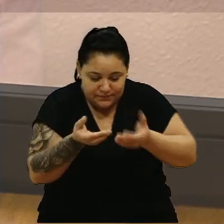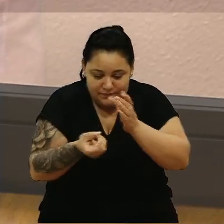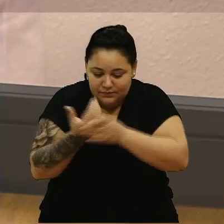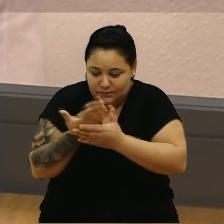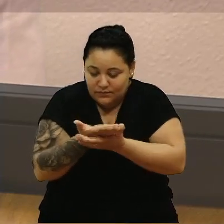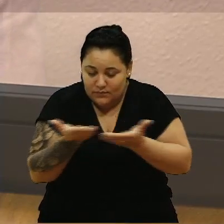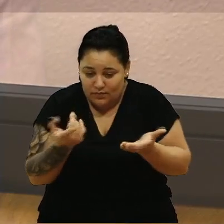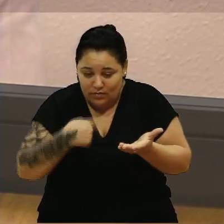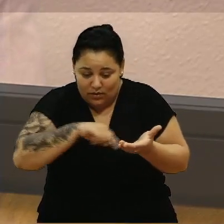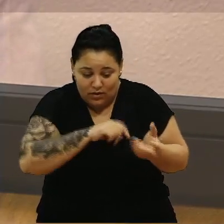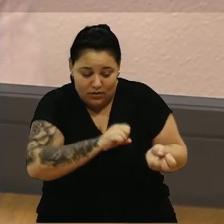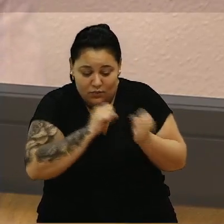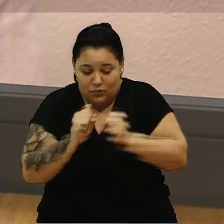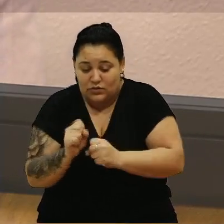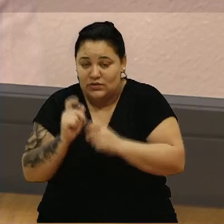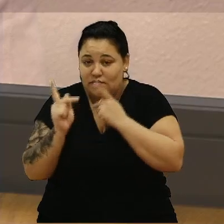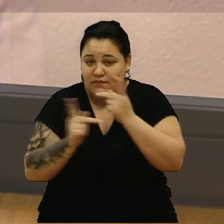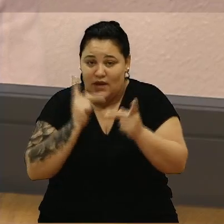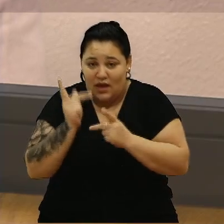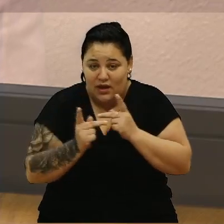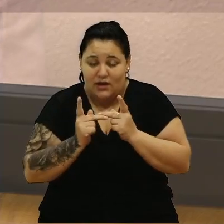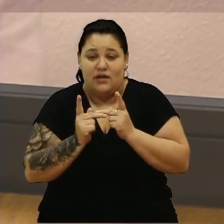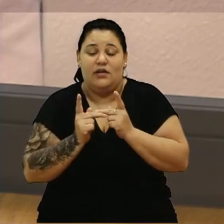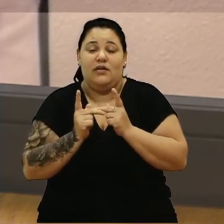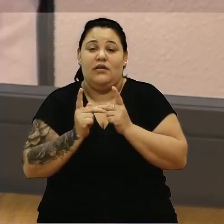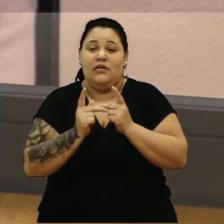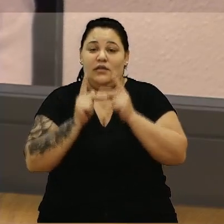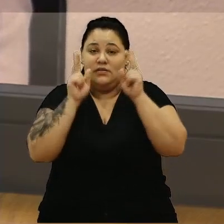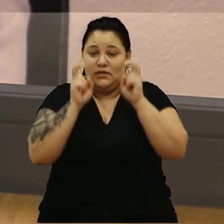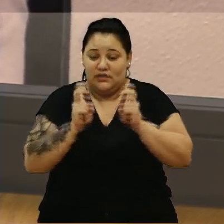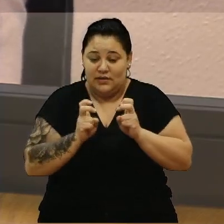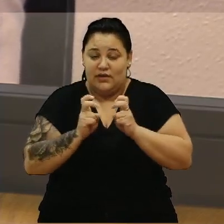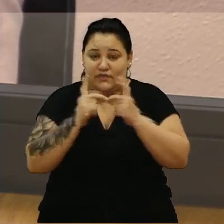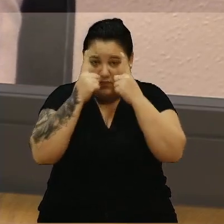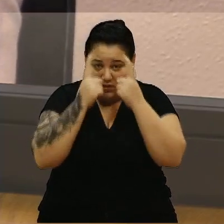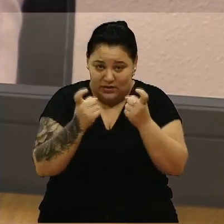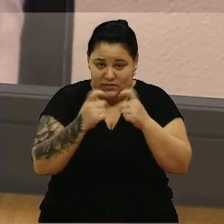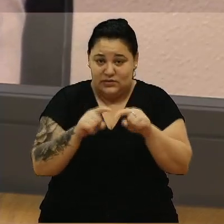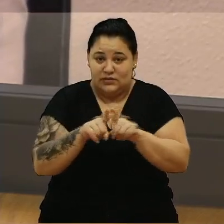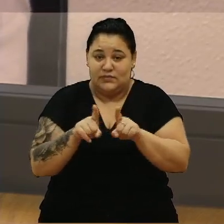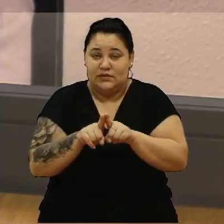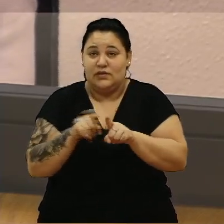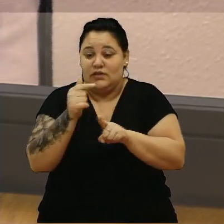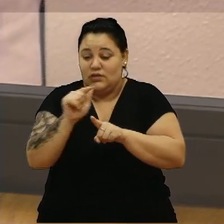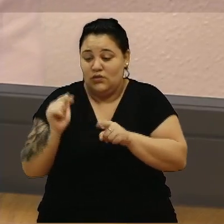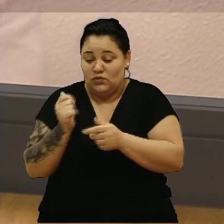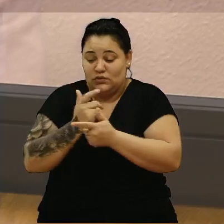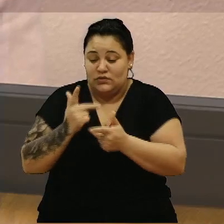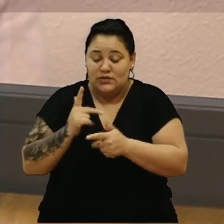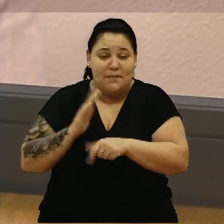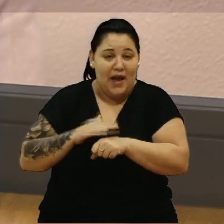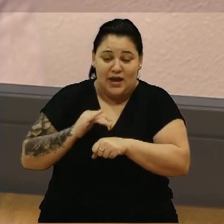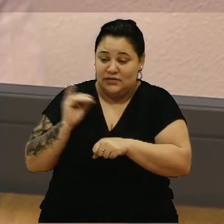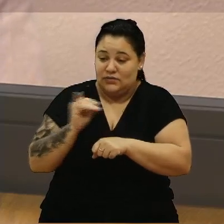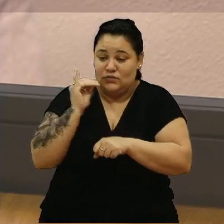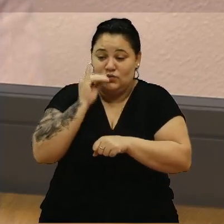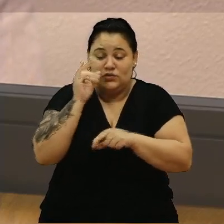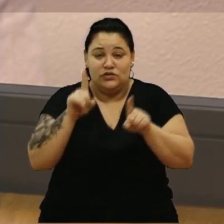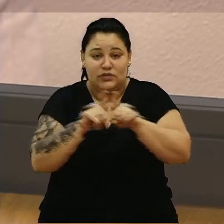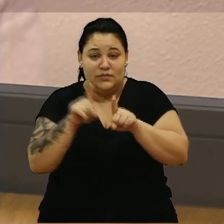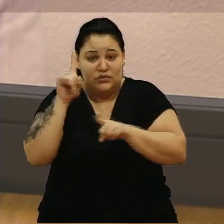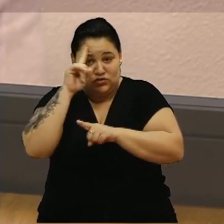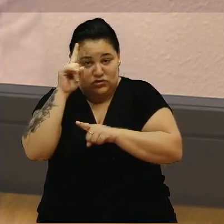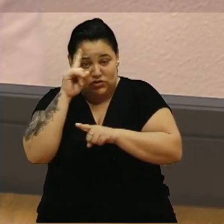possa falar sobre, tratar a questão da violência e outros elementos importantes do dia a dia mesmo, que a